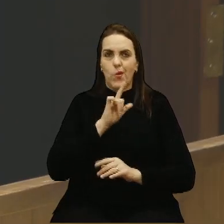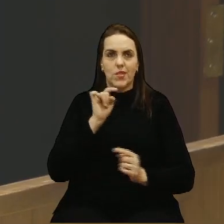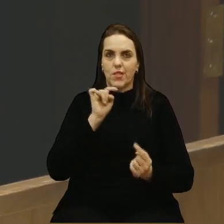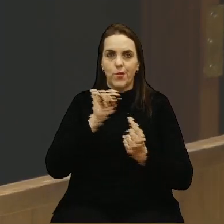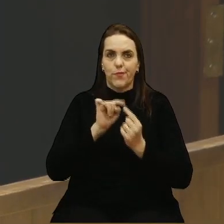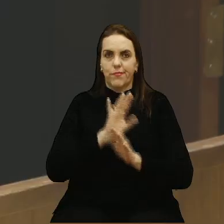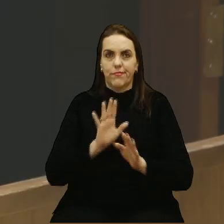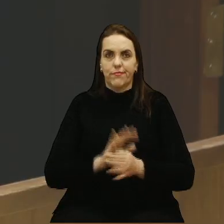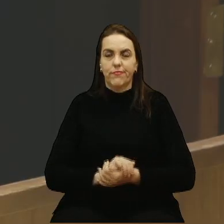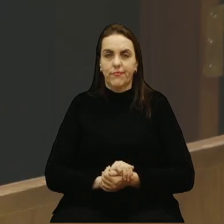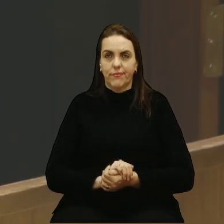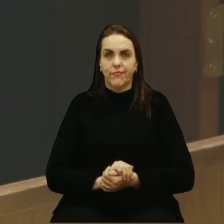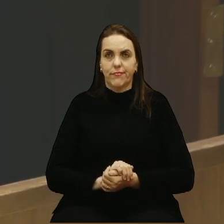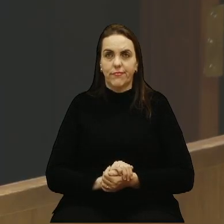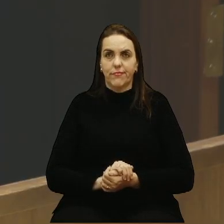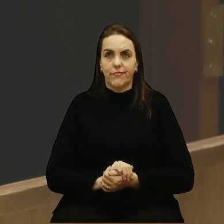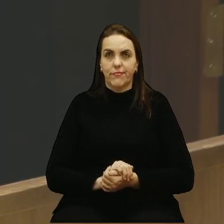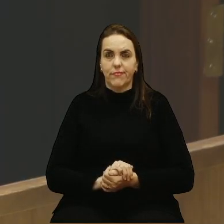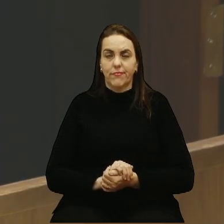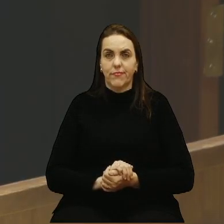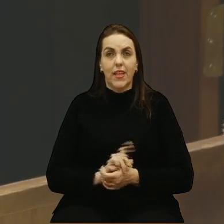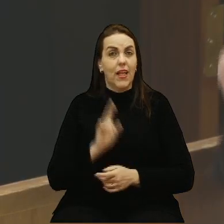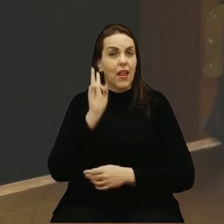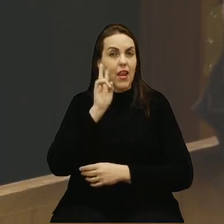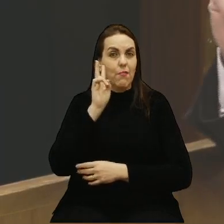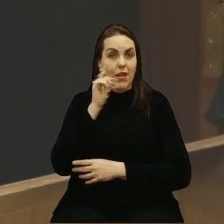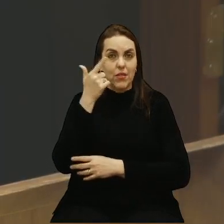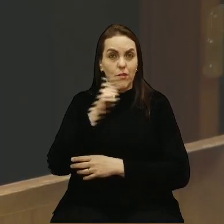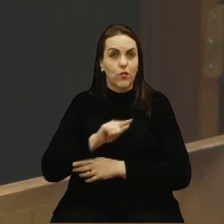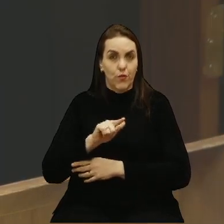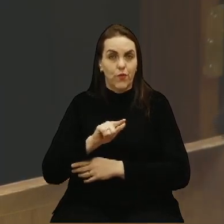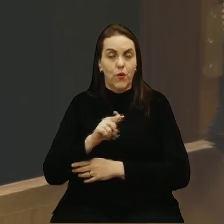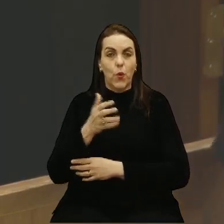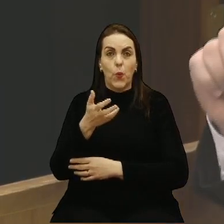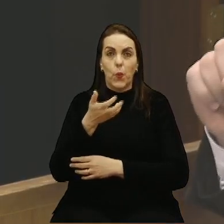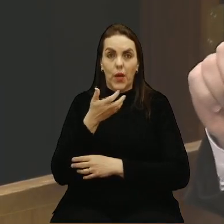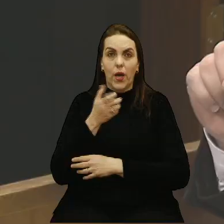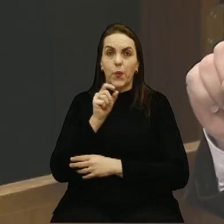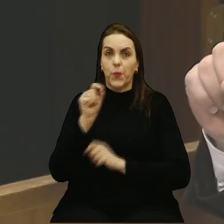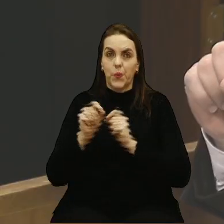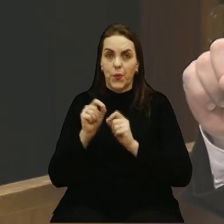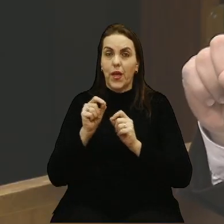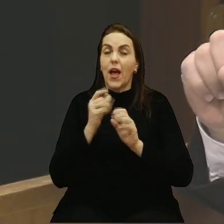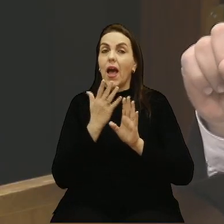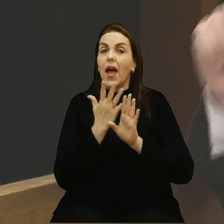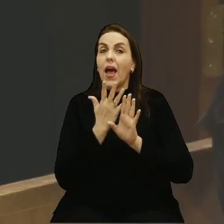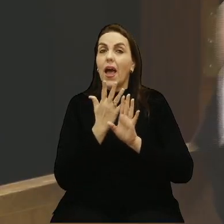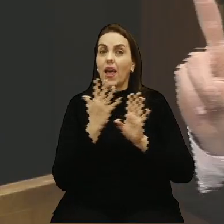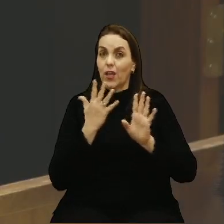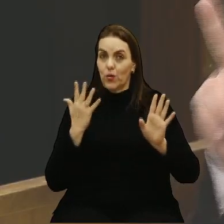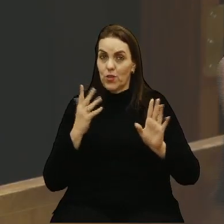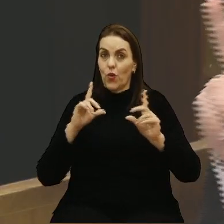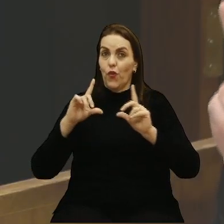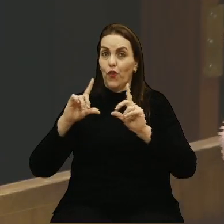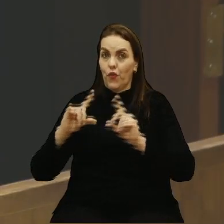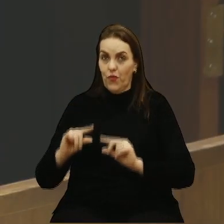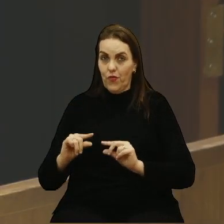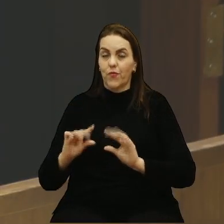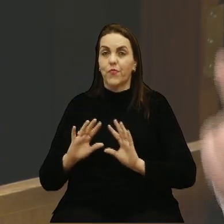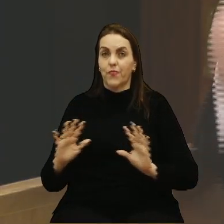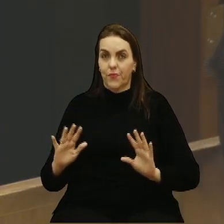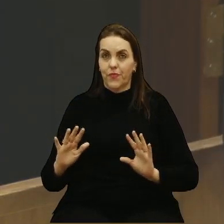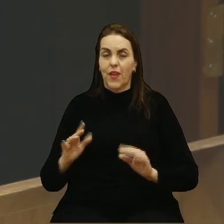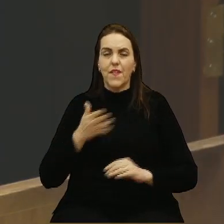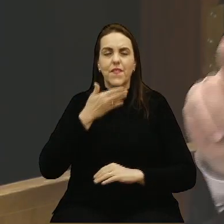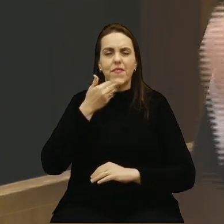atingidos. Cabe relembrar, quero o quê? Redução de filas e facilitar o